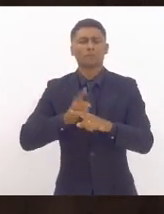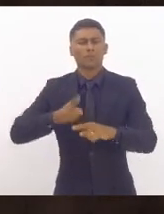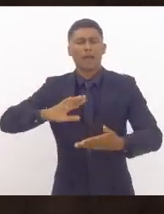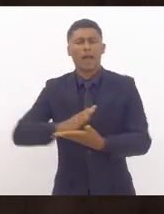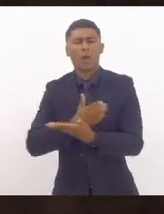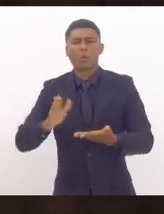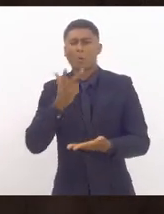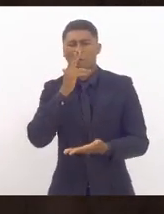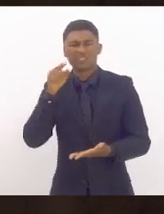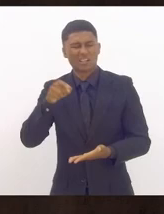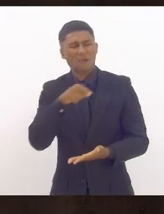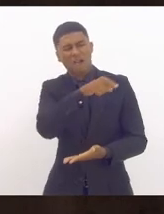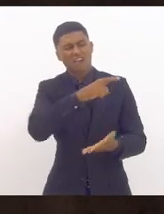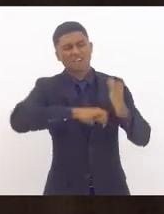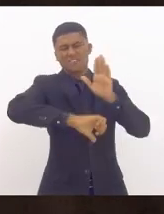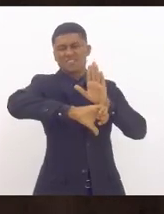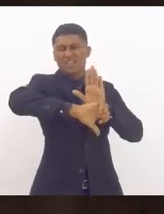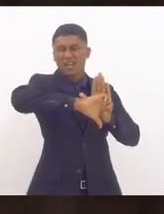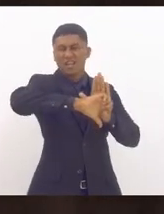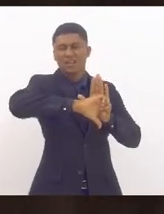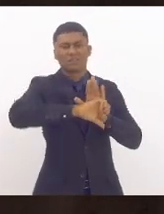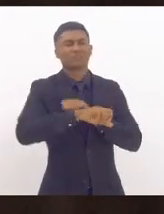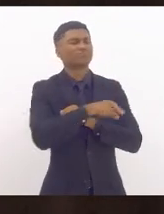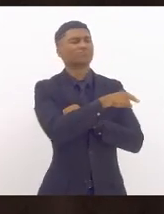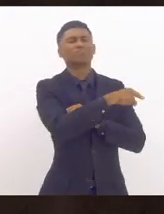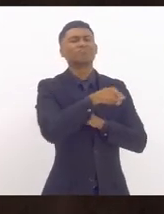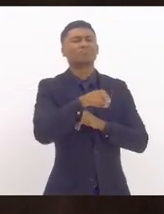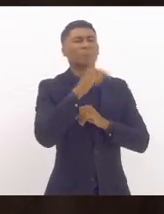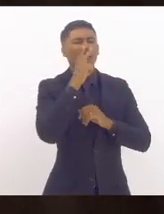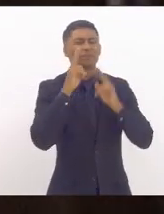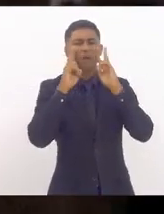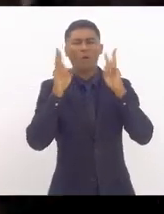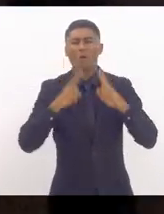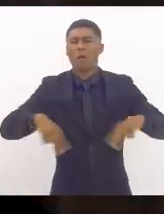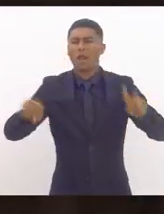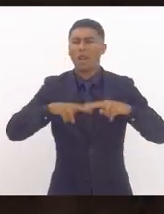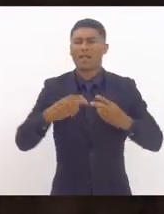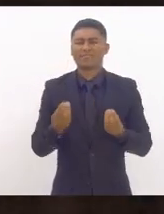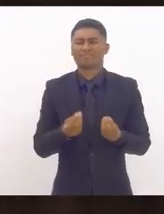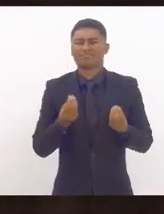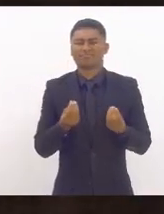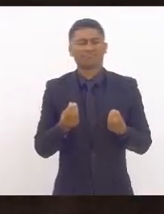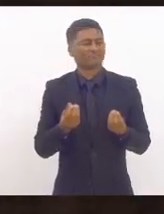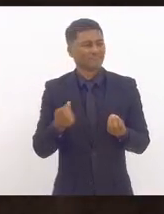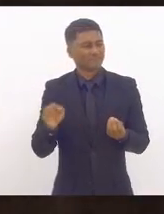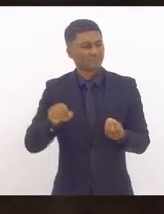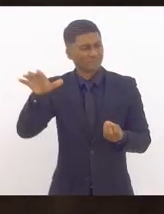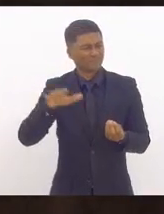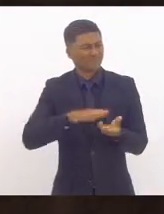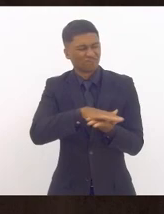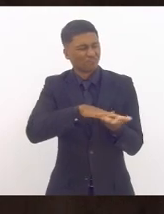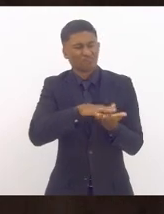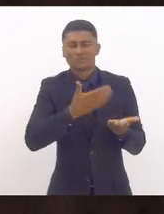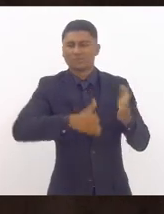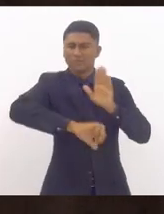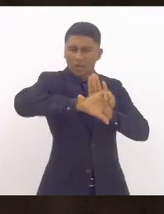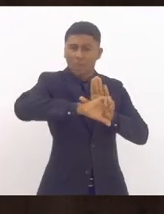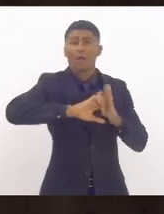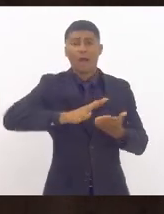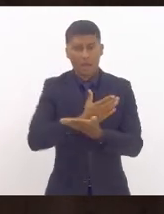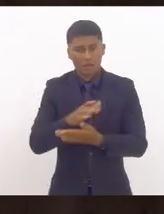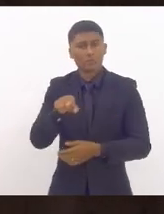à tentativa de inviabilização de um olhar mais sensível sobre a favela e a periferia. Então,